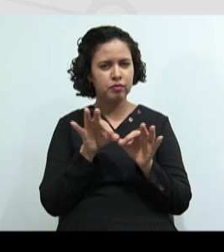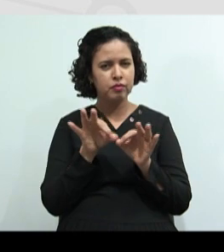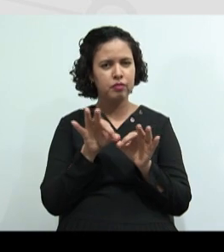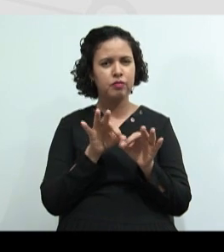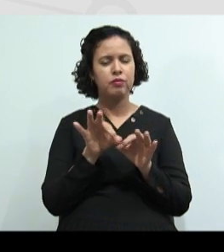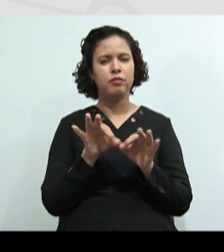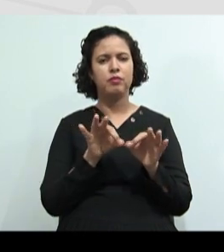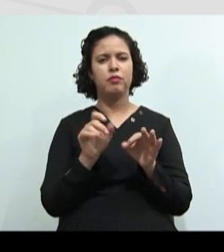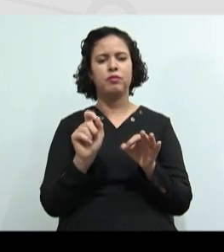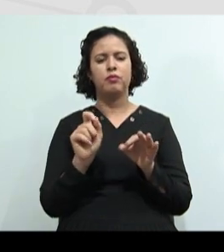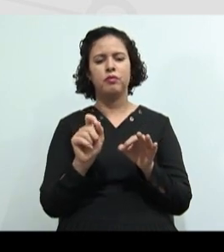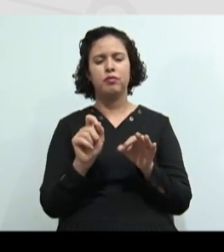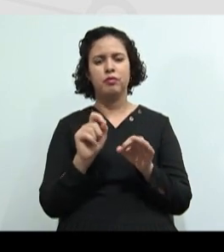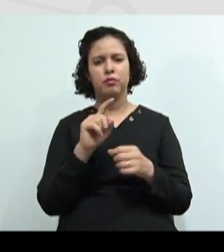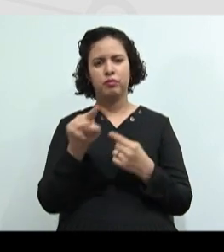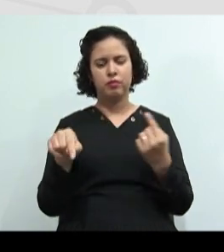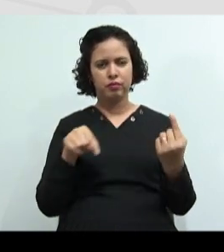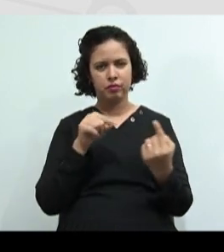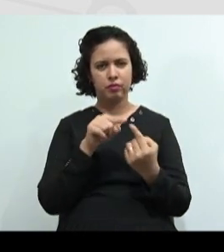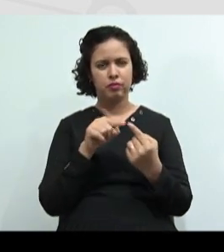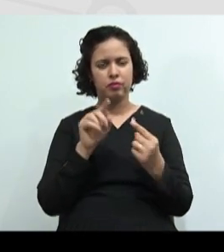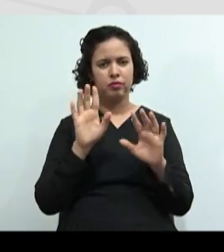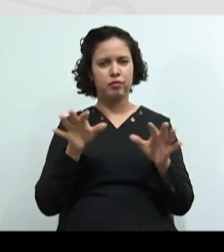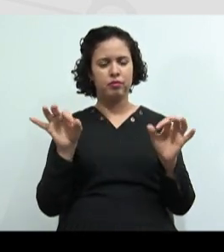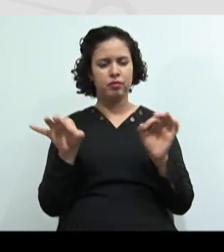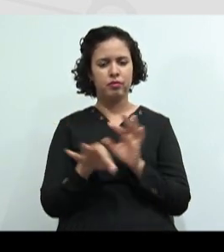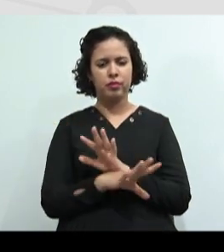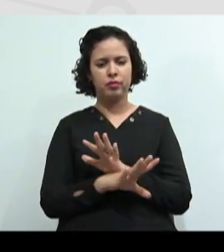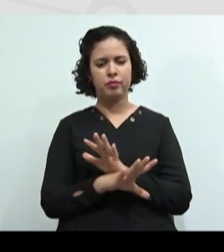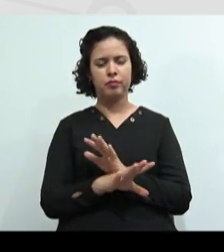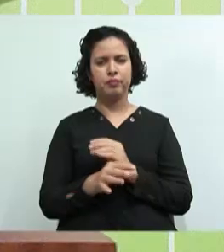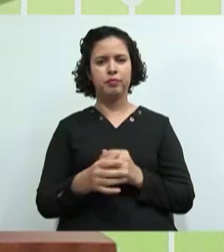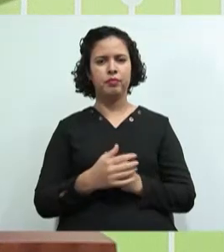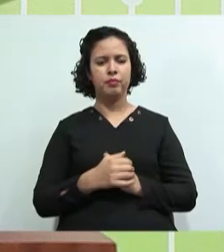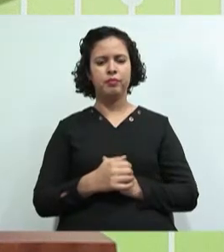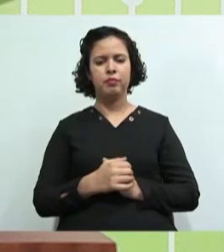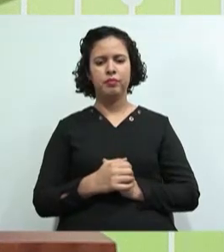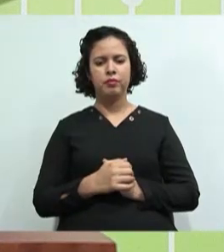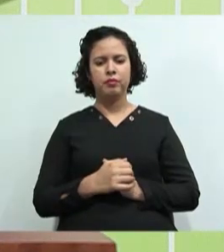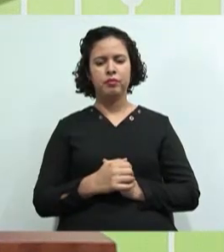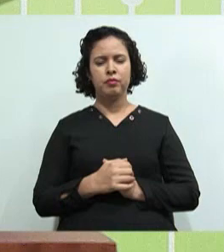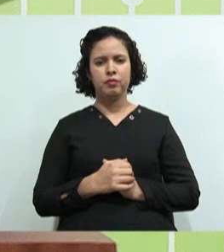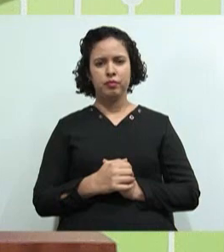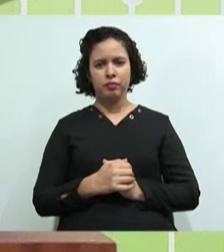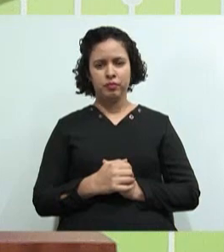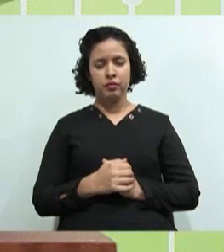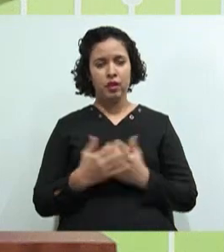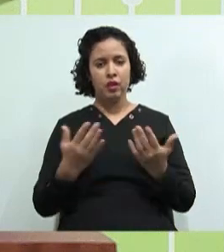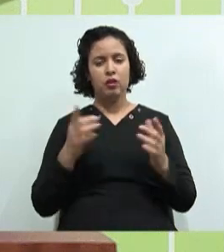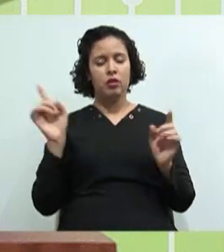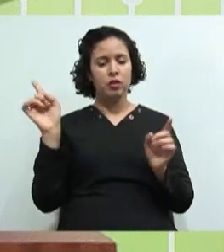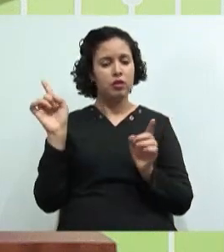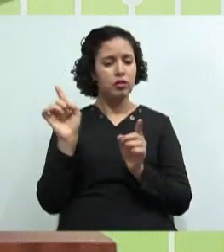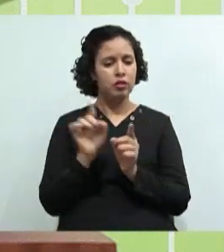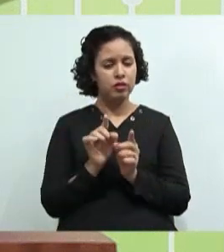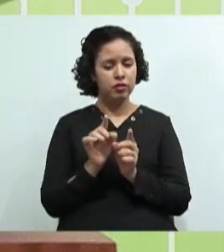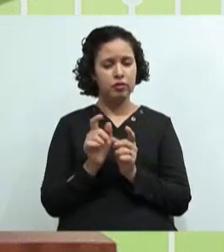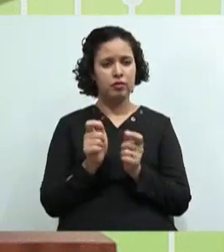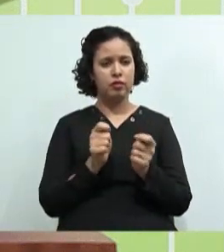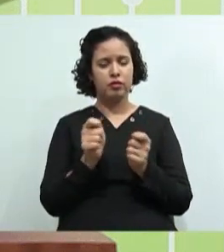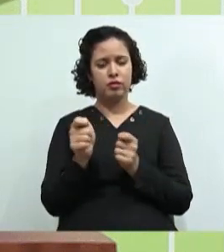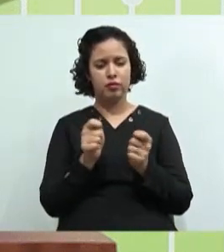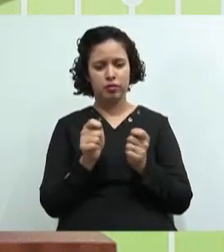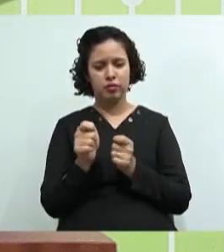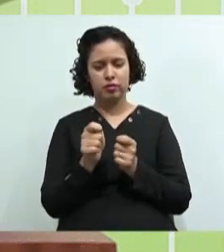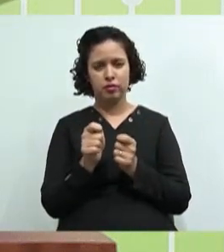máximo possível aos objetivos estabelecidos. Volta aqui para mim que eu quero te deixar muito claro, resumir o que nós falamos de controle